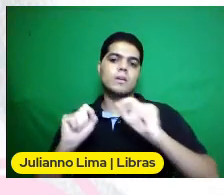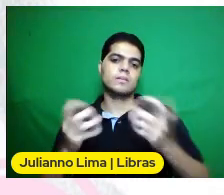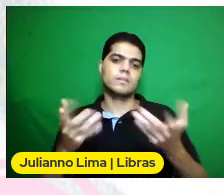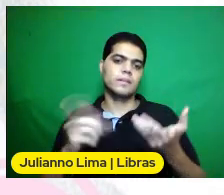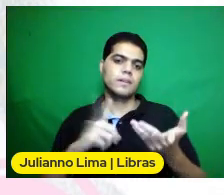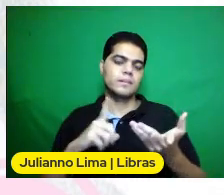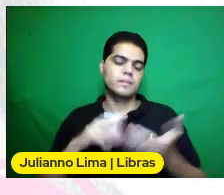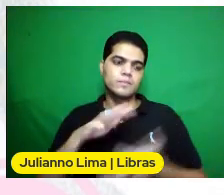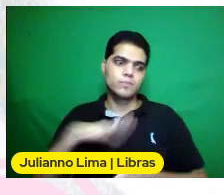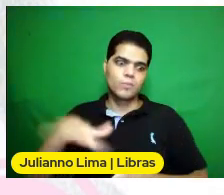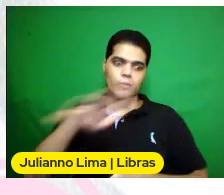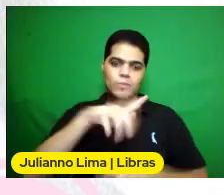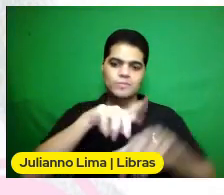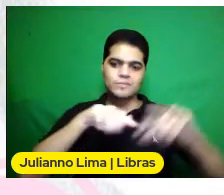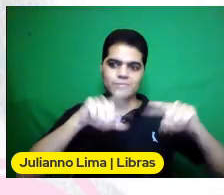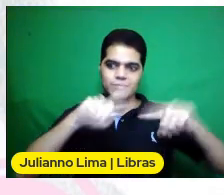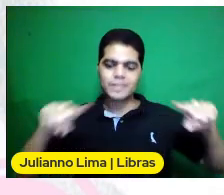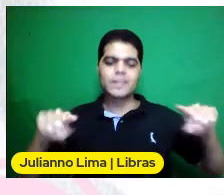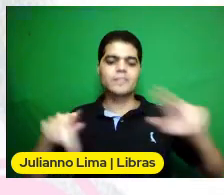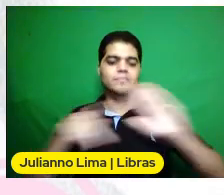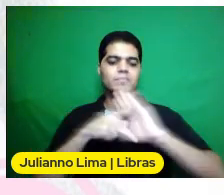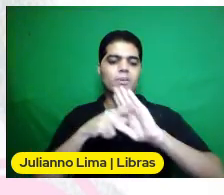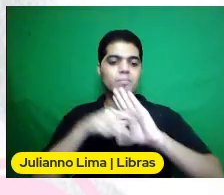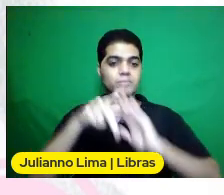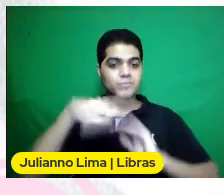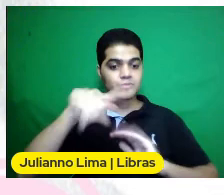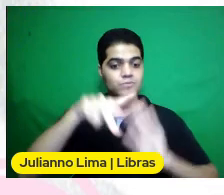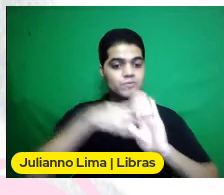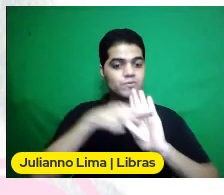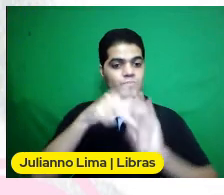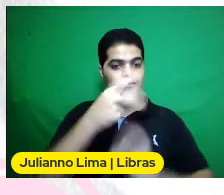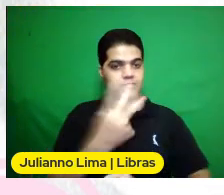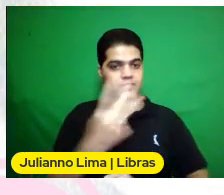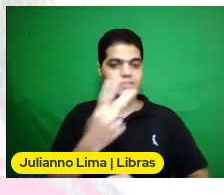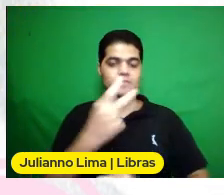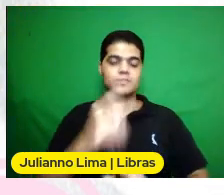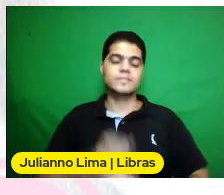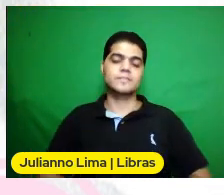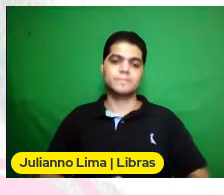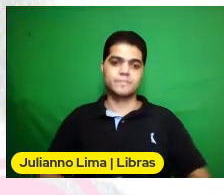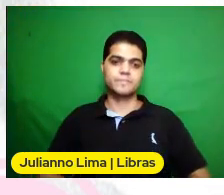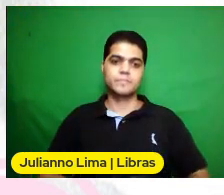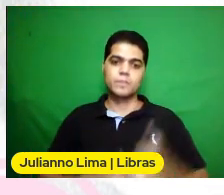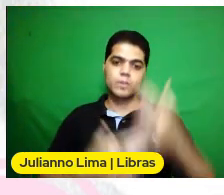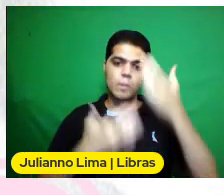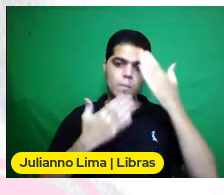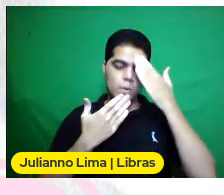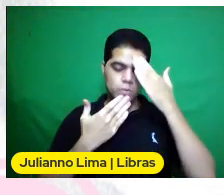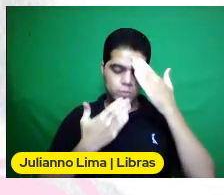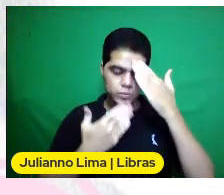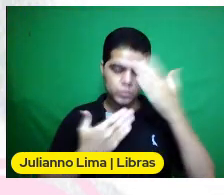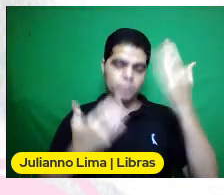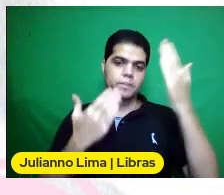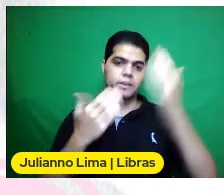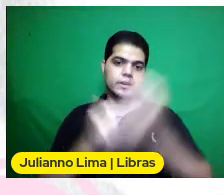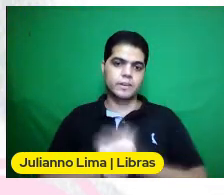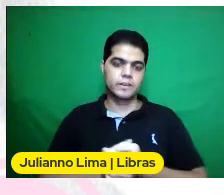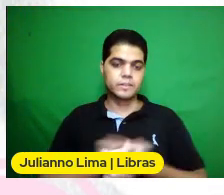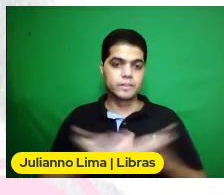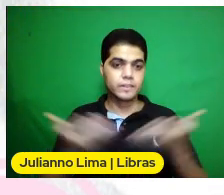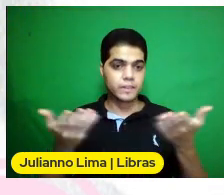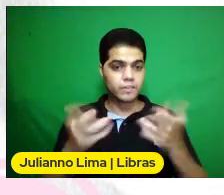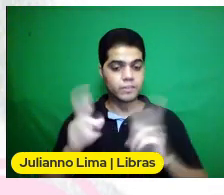todo esse material que vocês produziram, vocês colocaram aí para a gente, né? Então, muito obrigada, e a gente fica